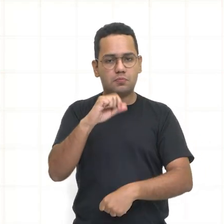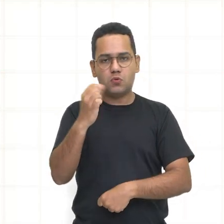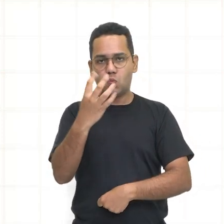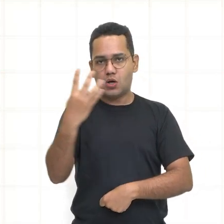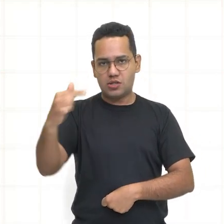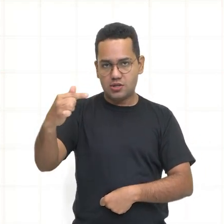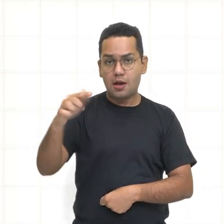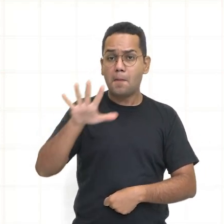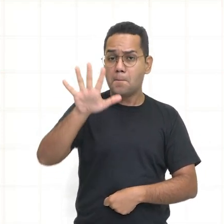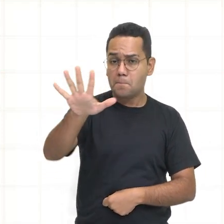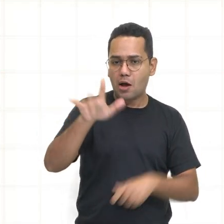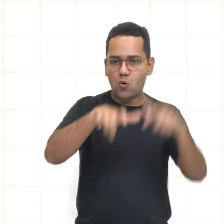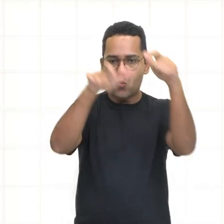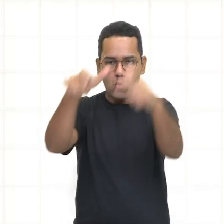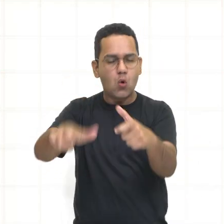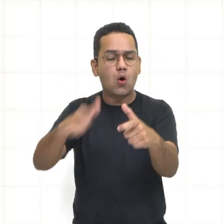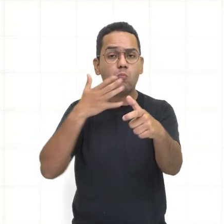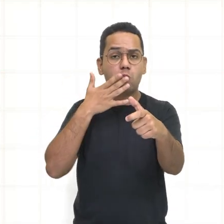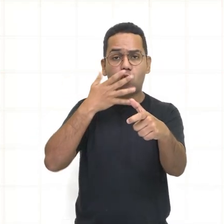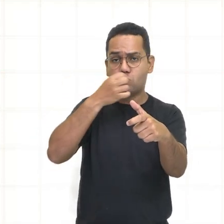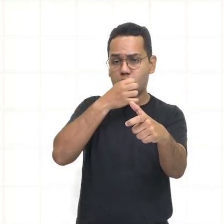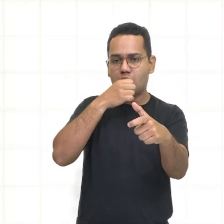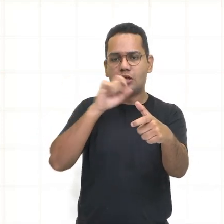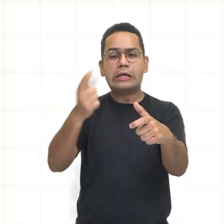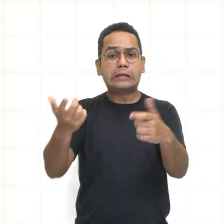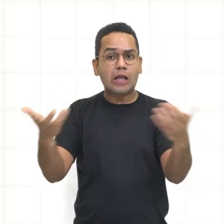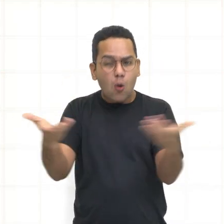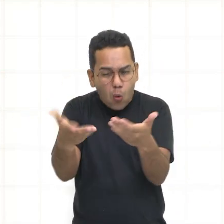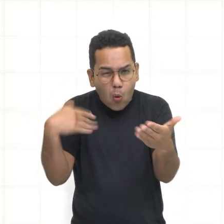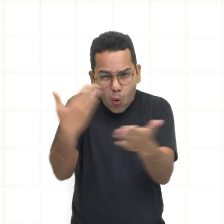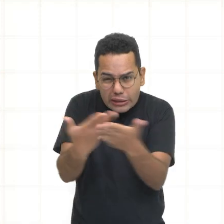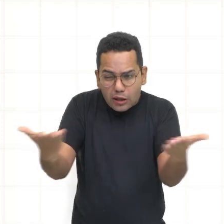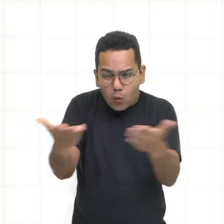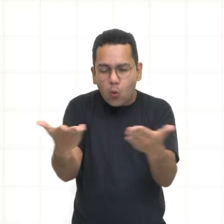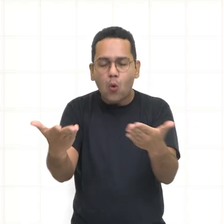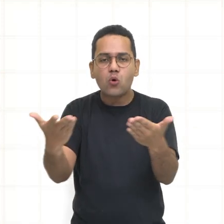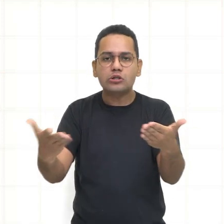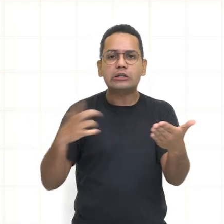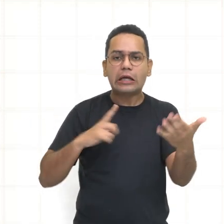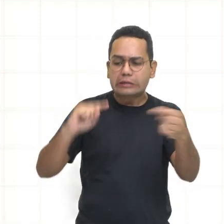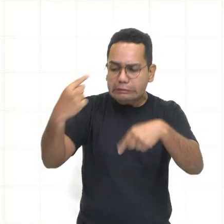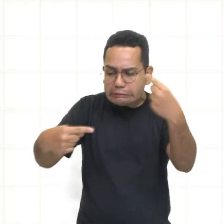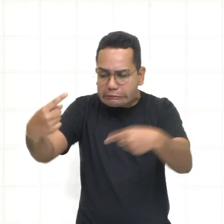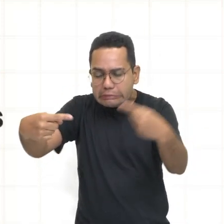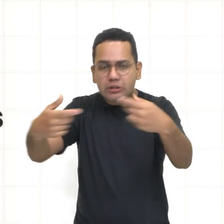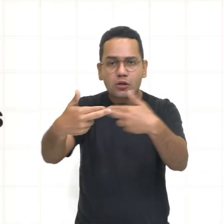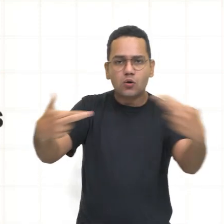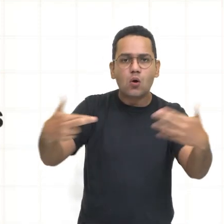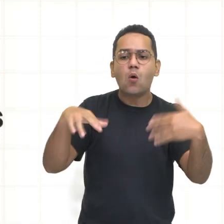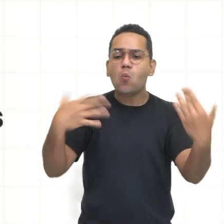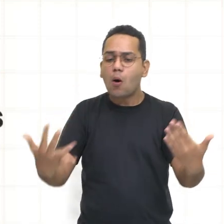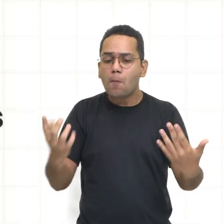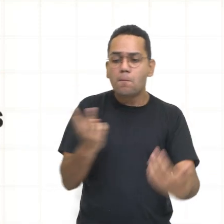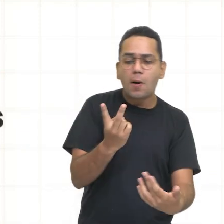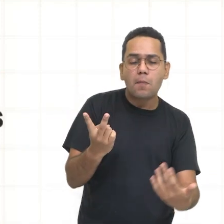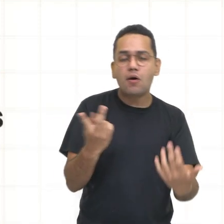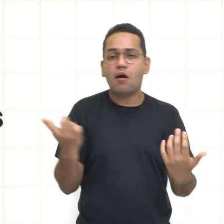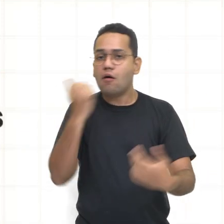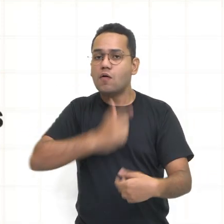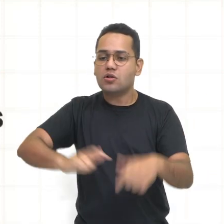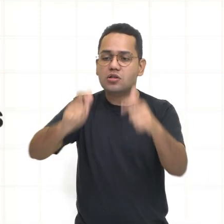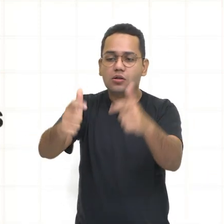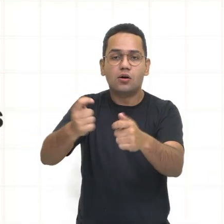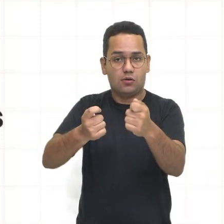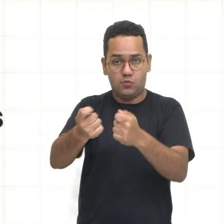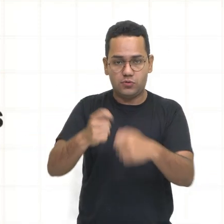Caxemira sendo colocada em voga para ver quem vai ficar de fato com a região, ok? Continuando, vamos